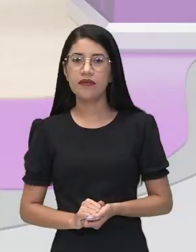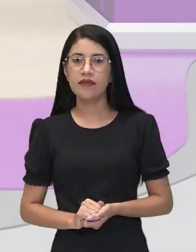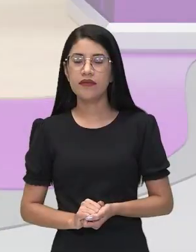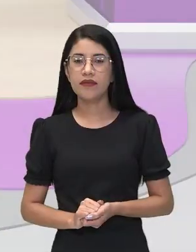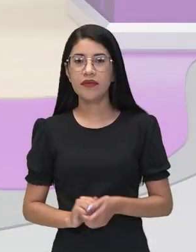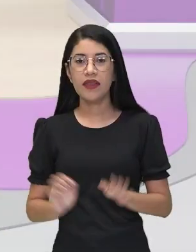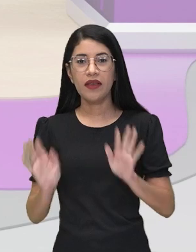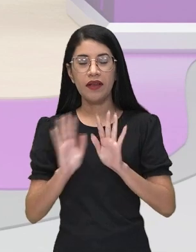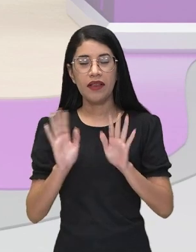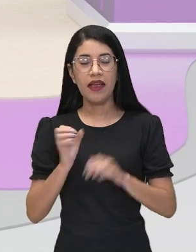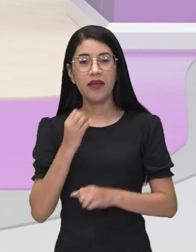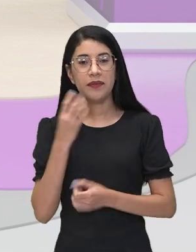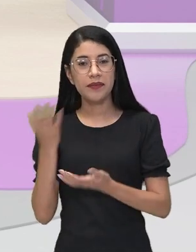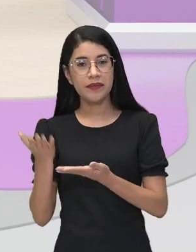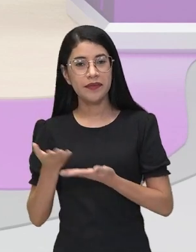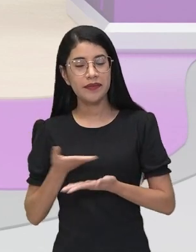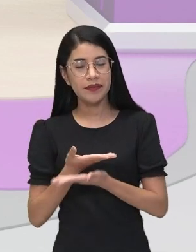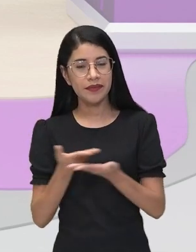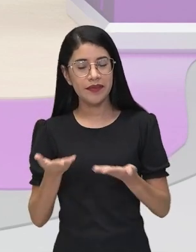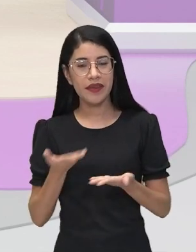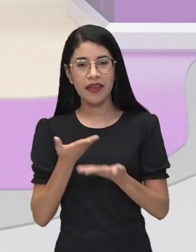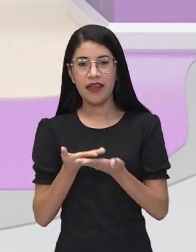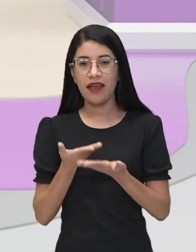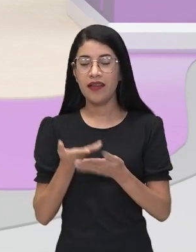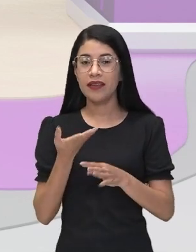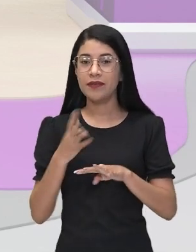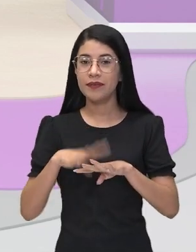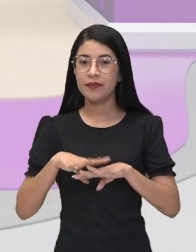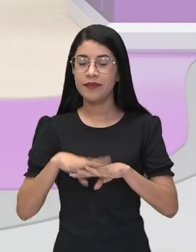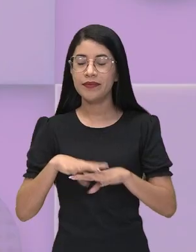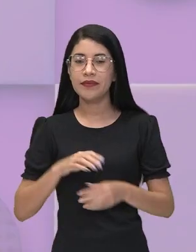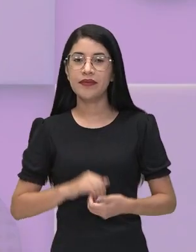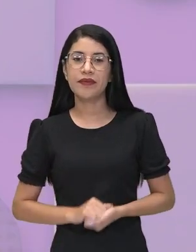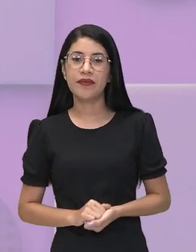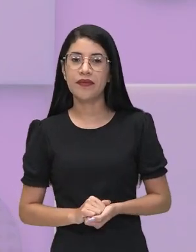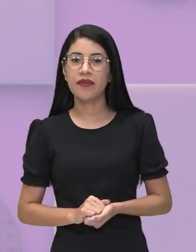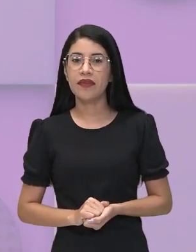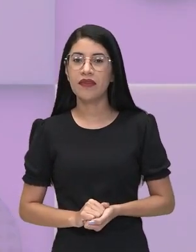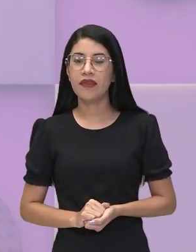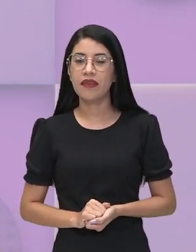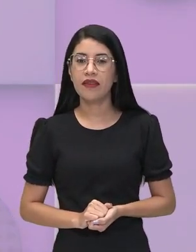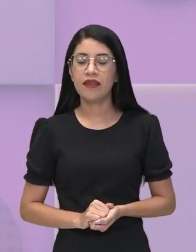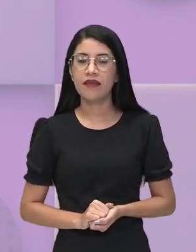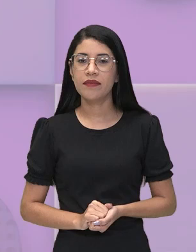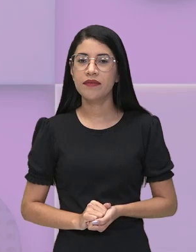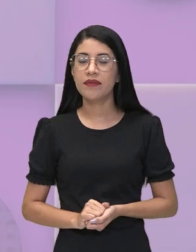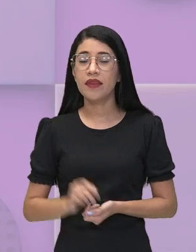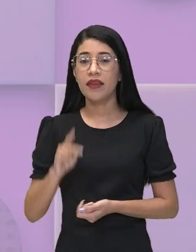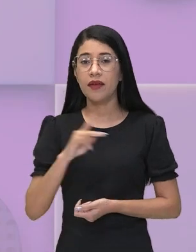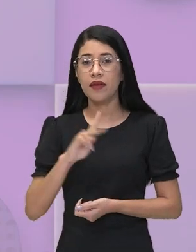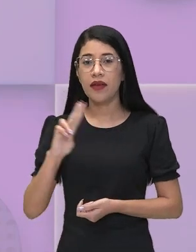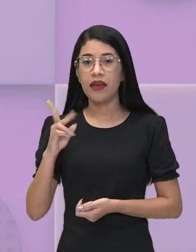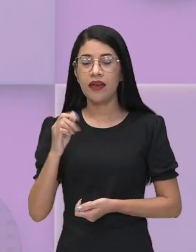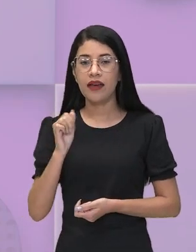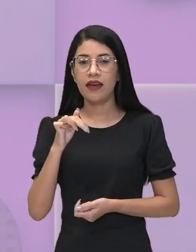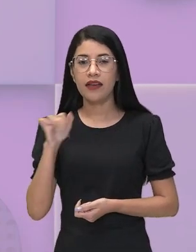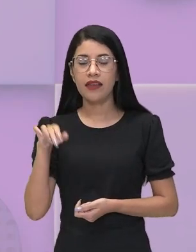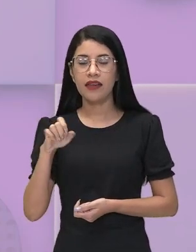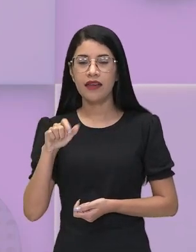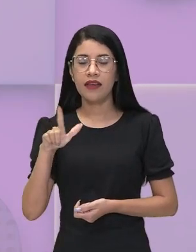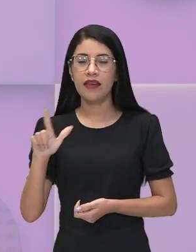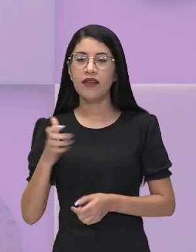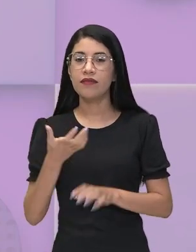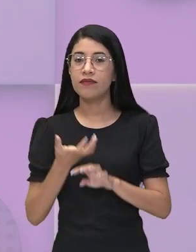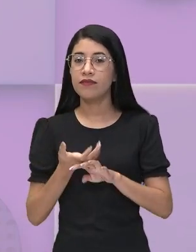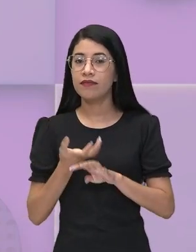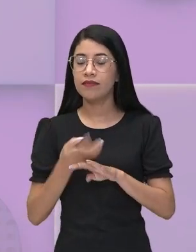Olá, sejam todos bem-vindos a mais uma aula de matemática. Eu sou o professor Aniel Santos, professor de